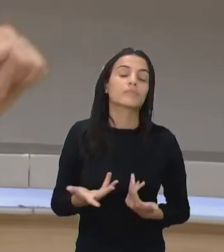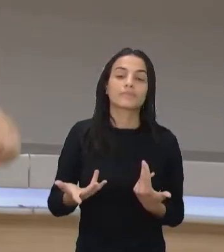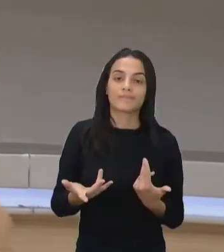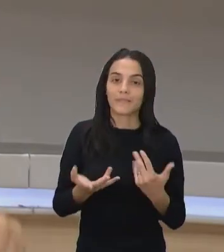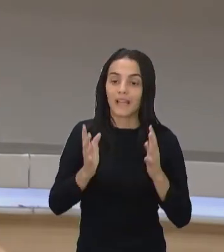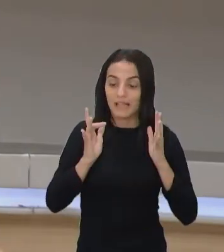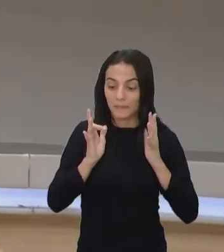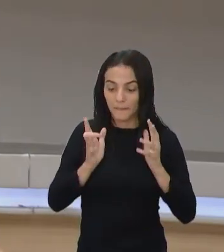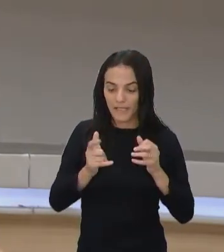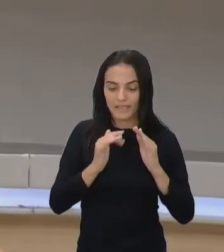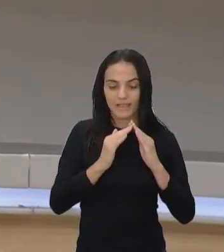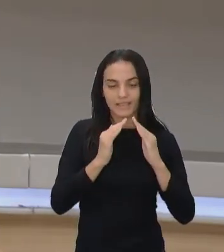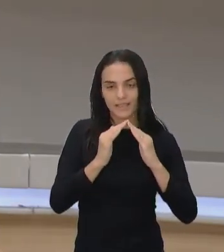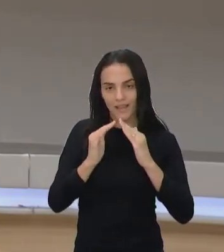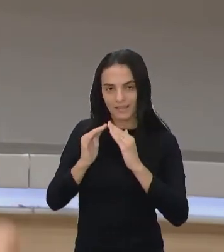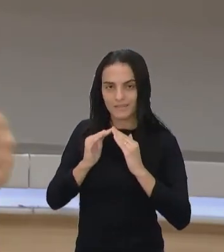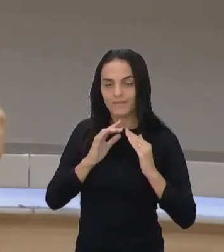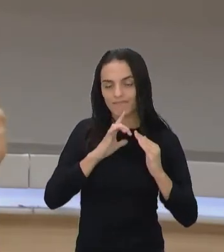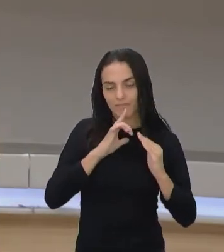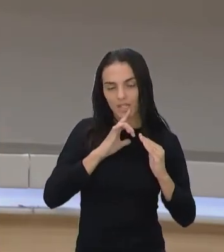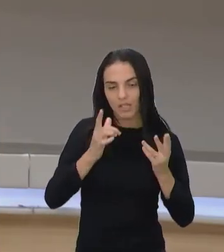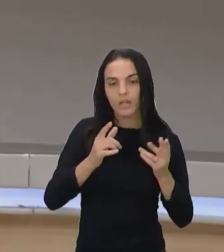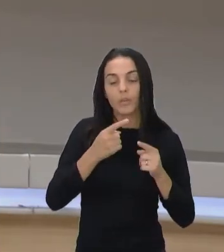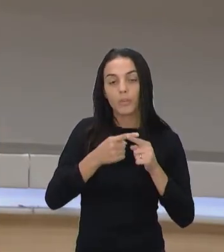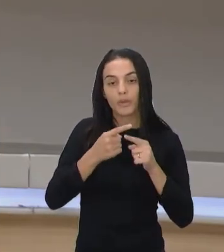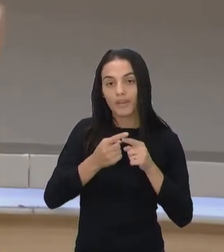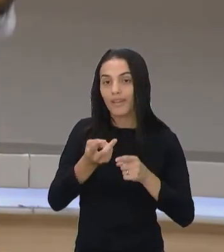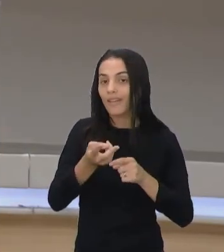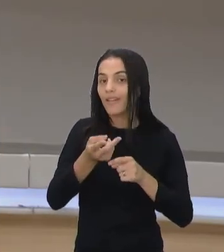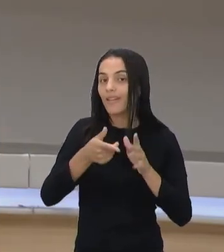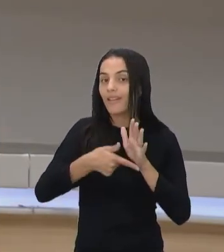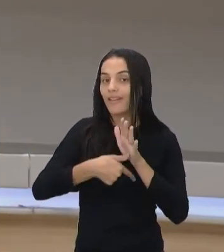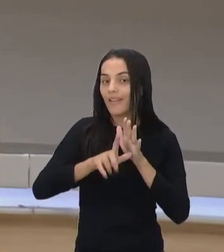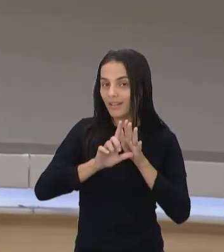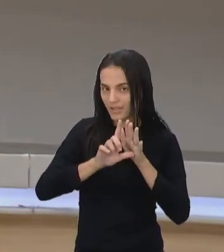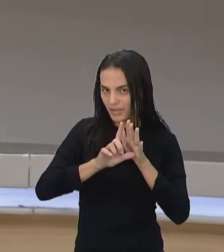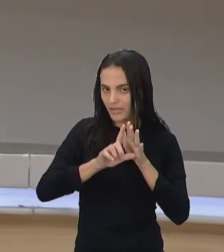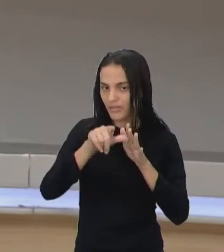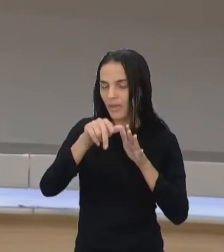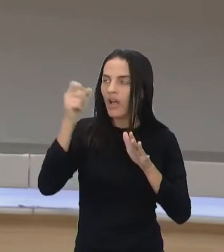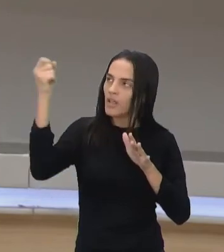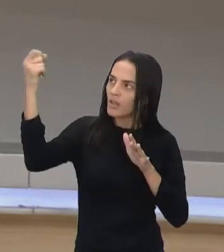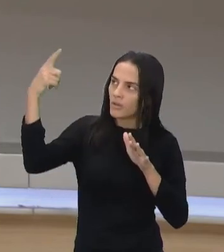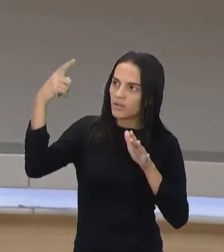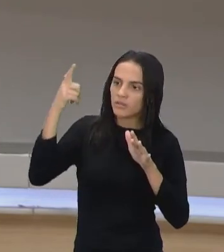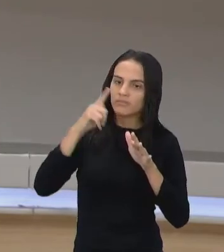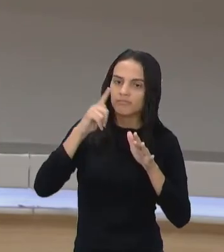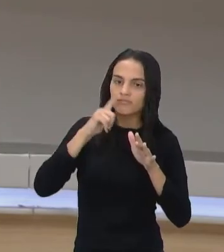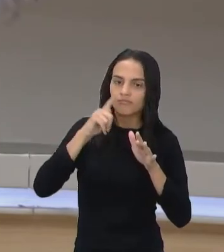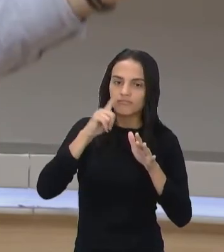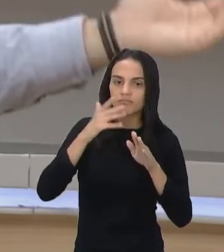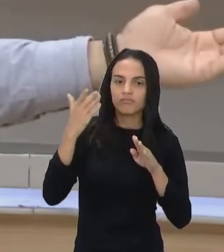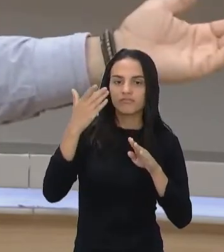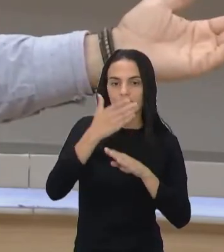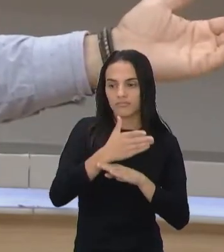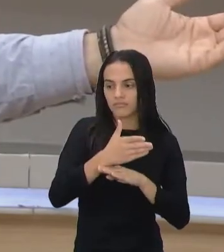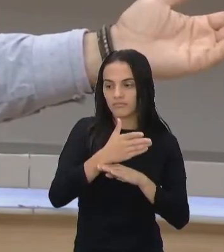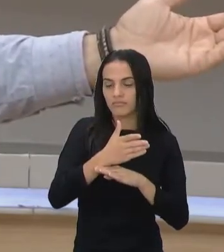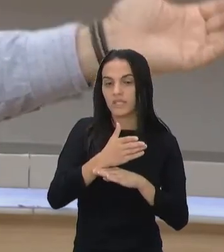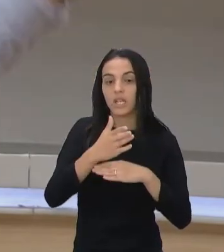das casas. Olha que curioso. Porque antes, para você deixar a luz entrar, você tinha que deixar tudo